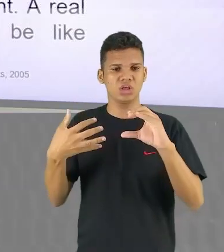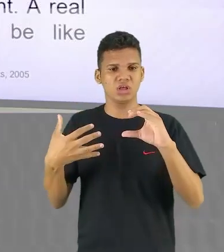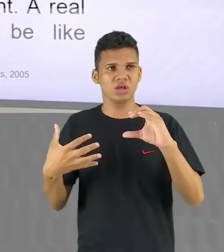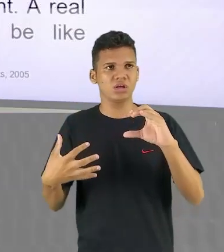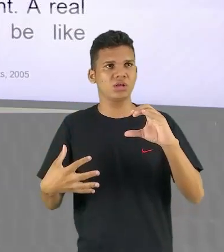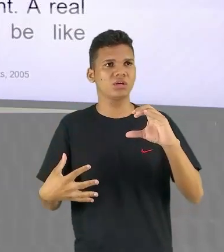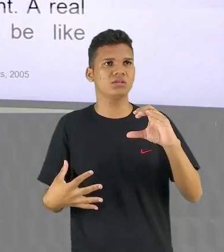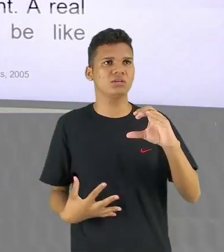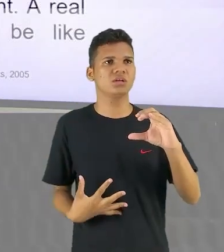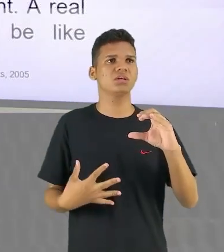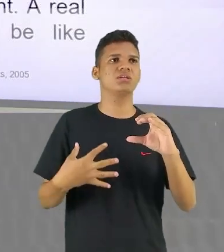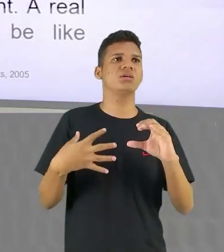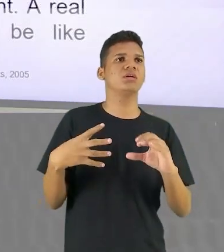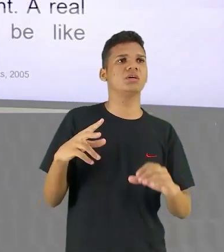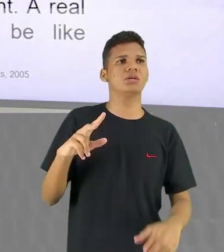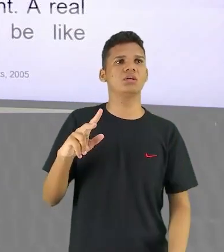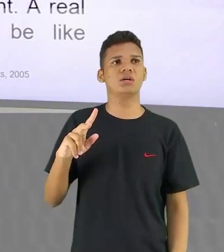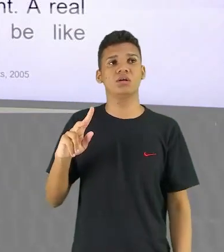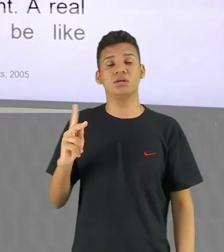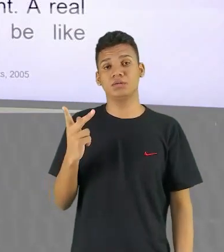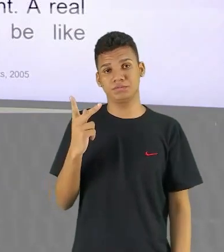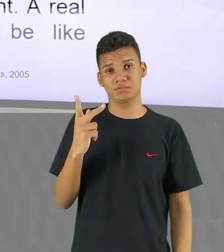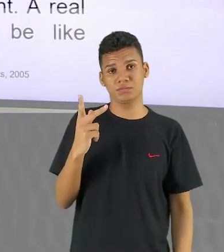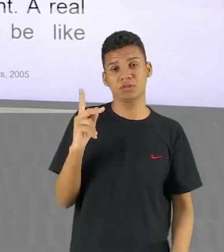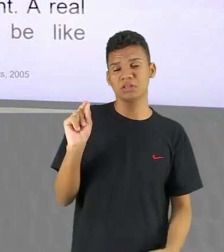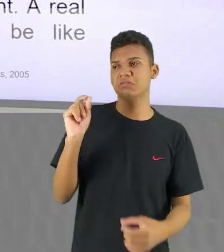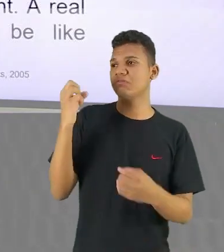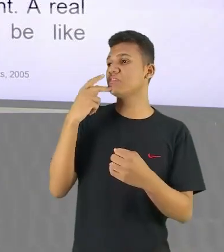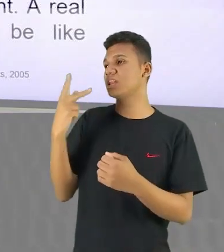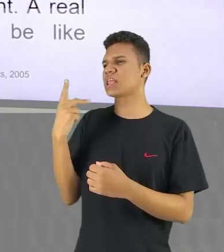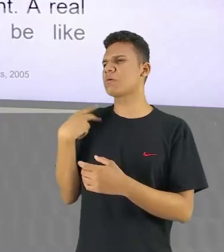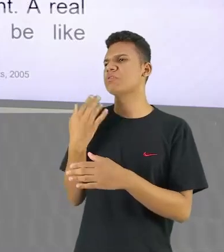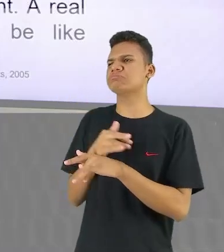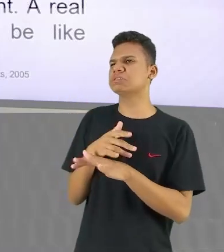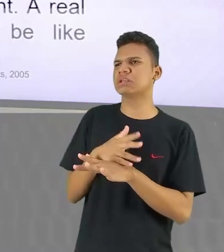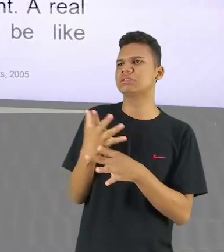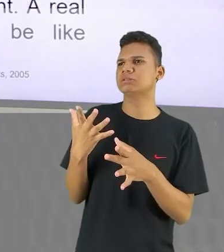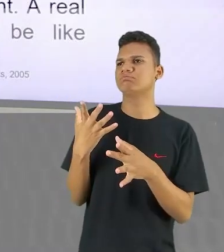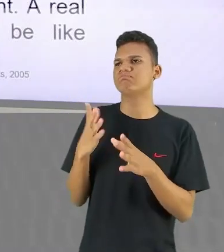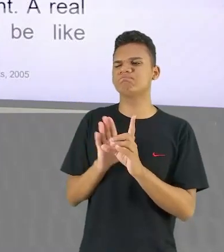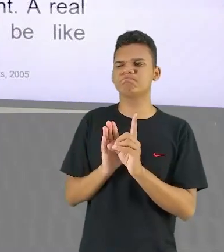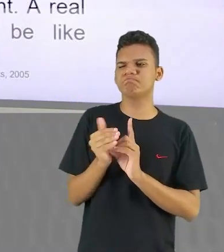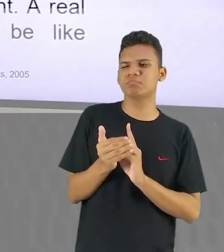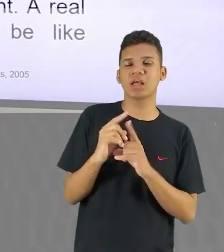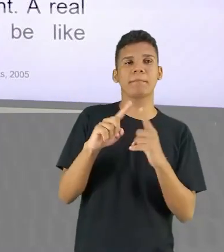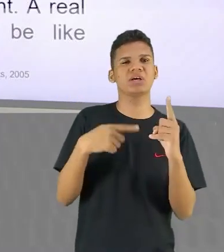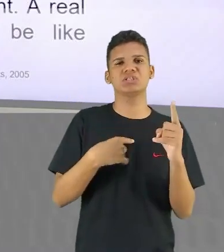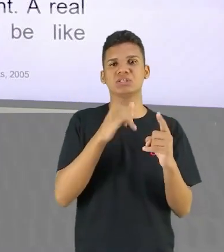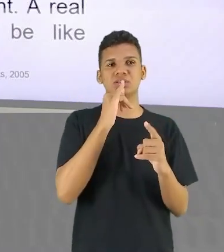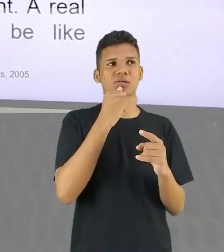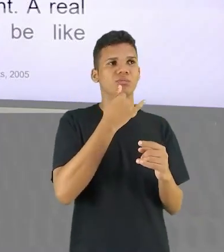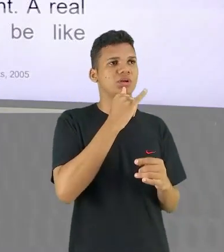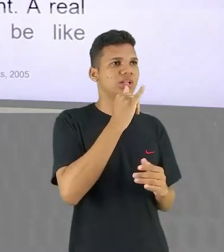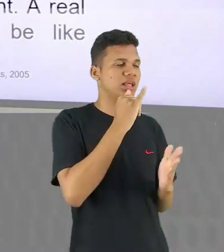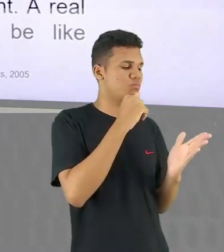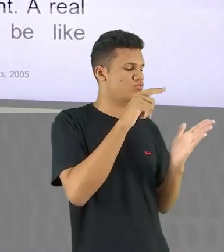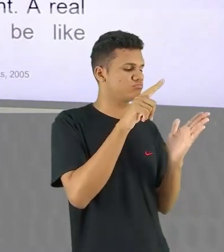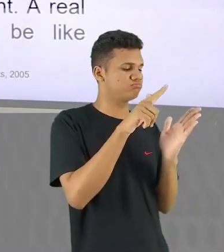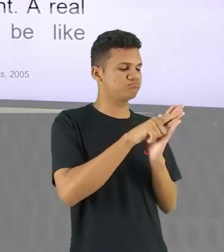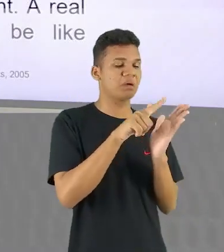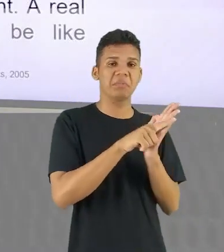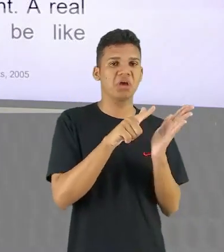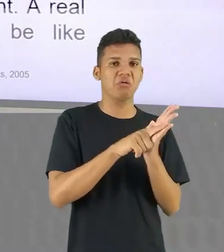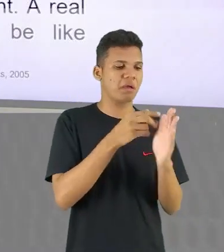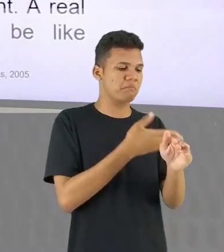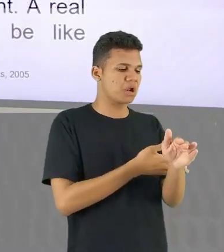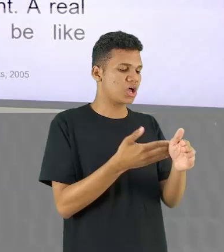cidade neutra. É como se você estivesse olhando para uma página em branco, uma tela em branco.